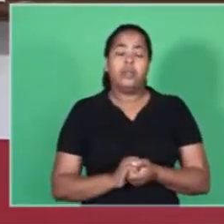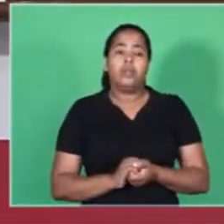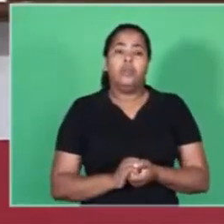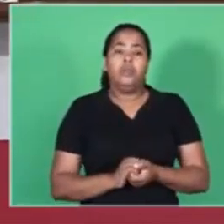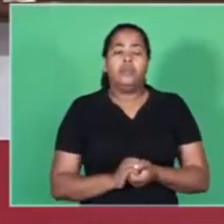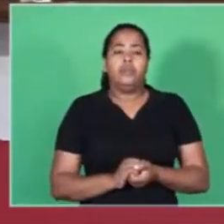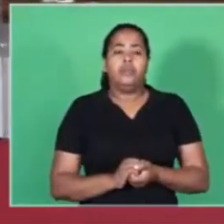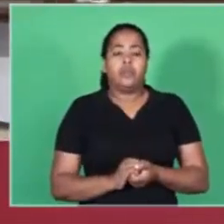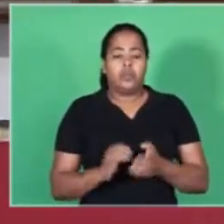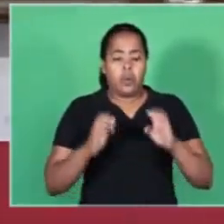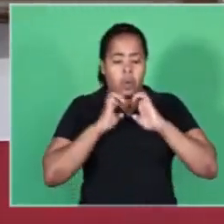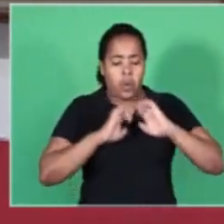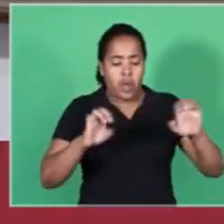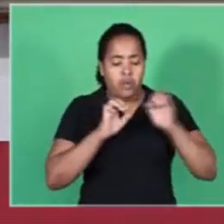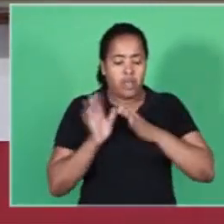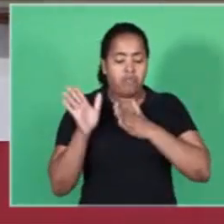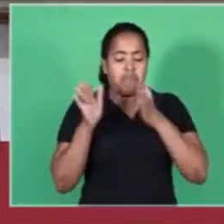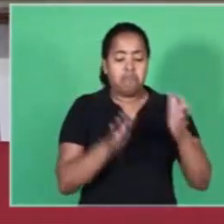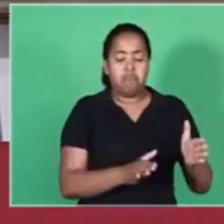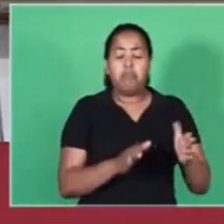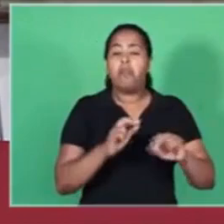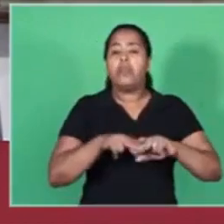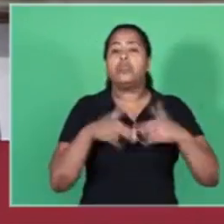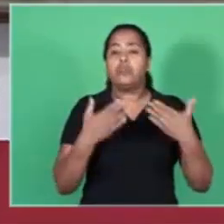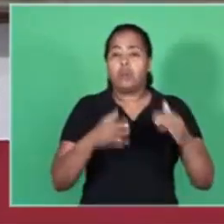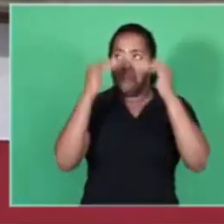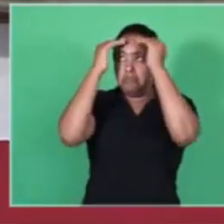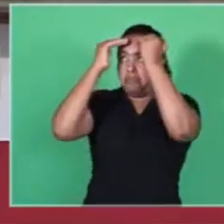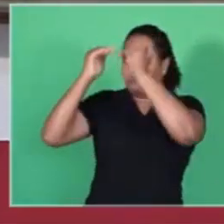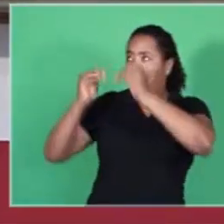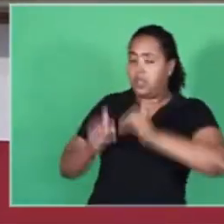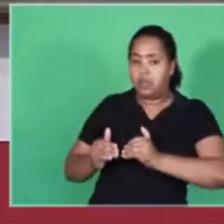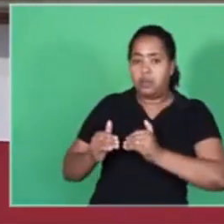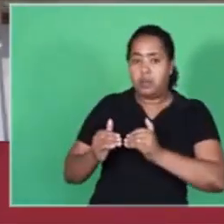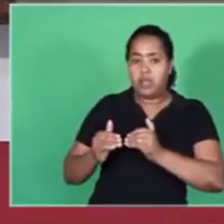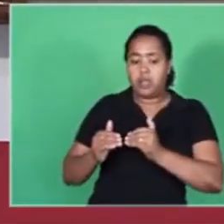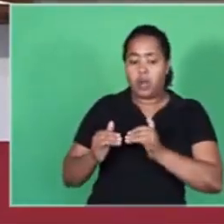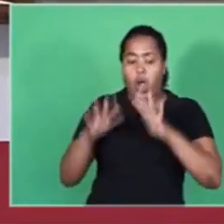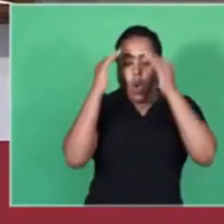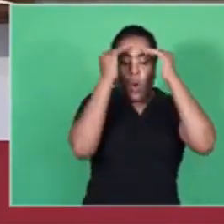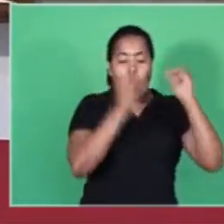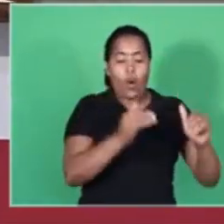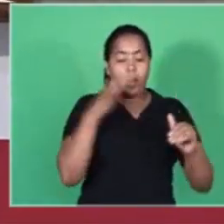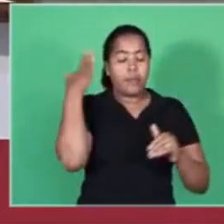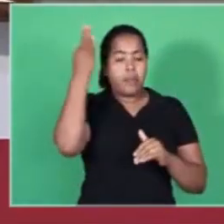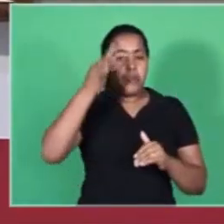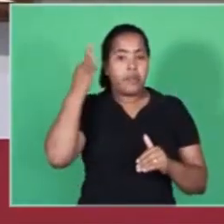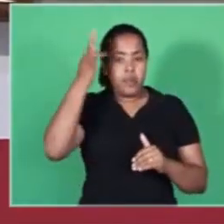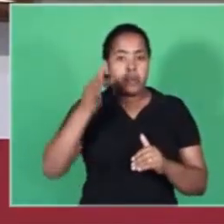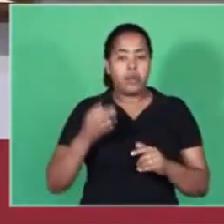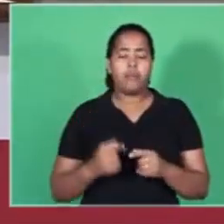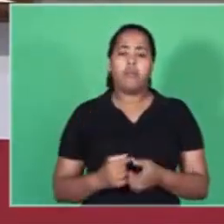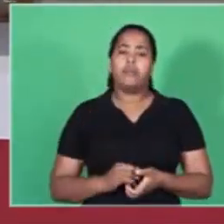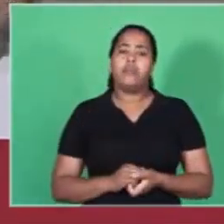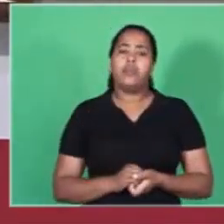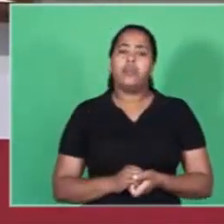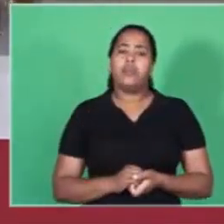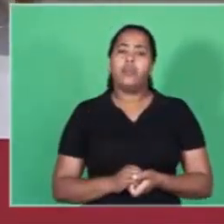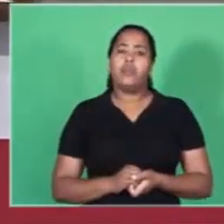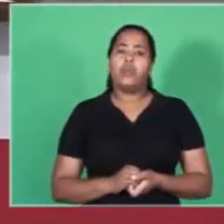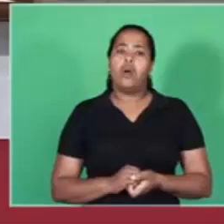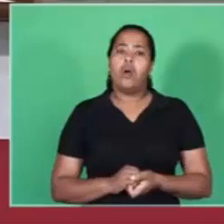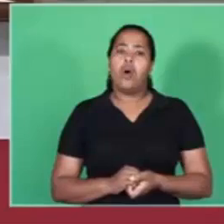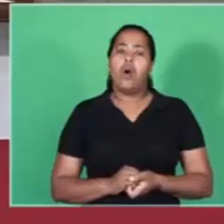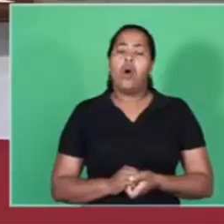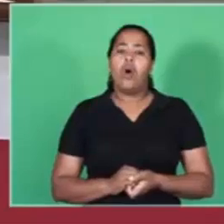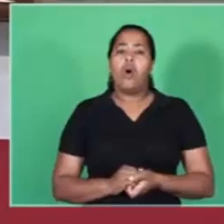deixou de atender às revelações do Espírito e passou para a filosofia. O que é que diz o teólogo americano? Aí vem